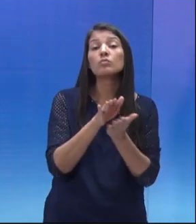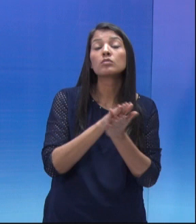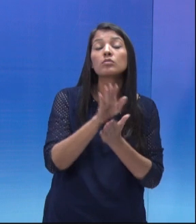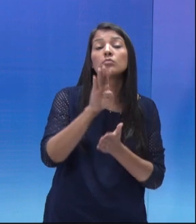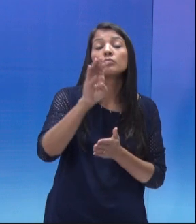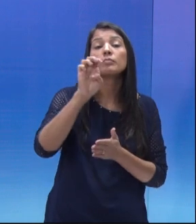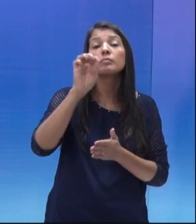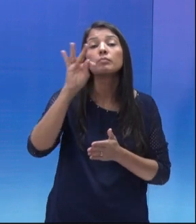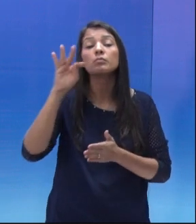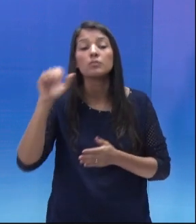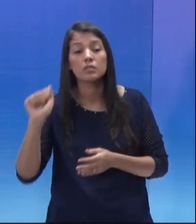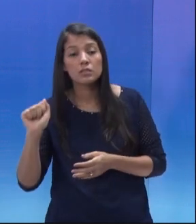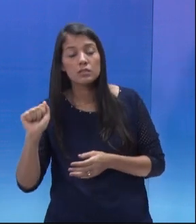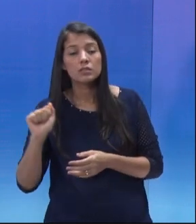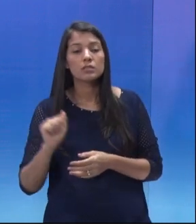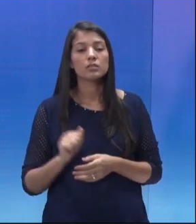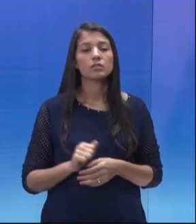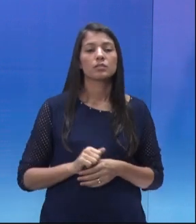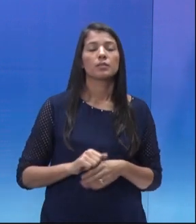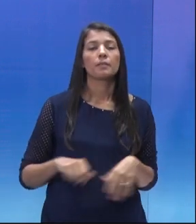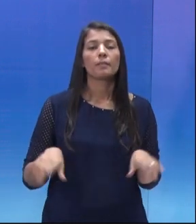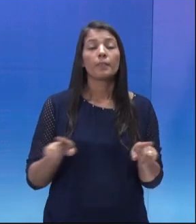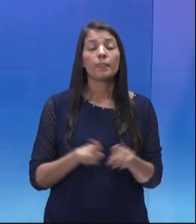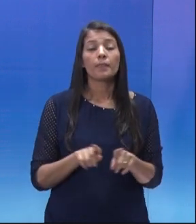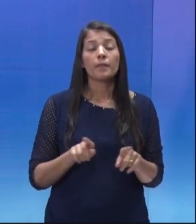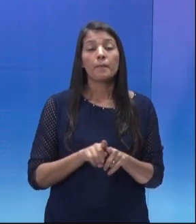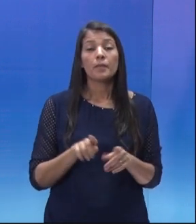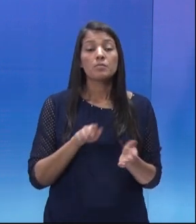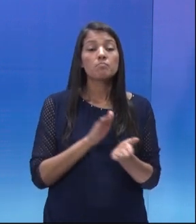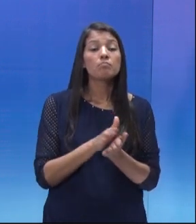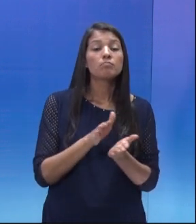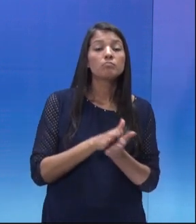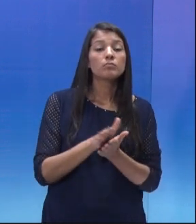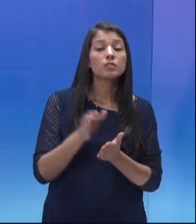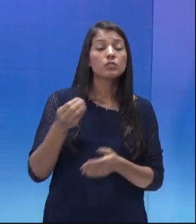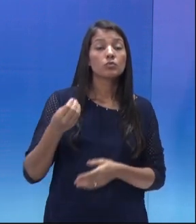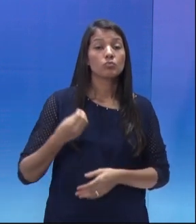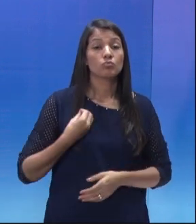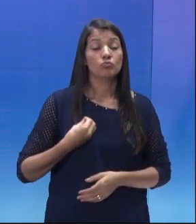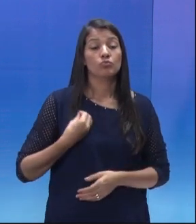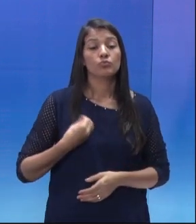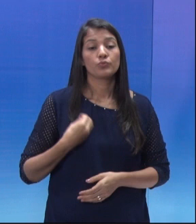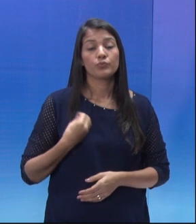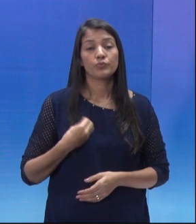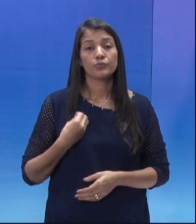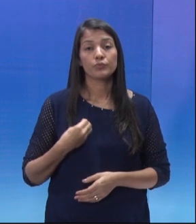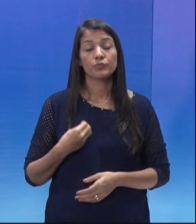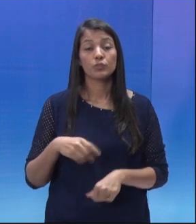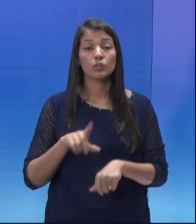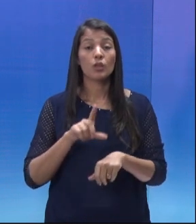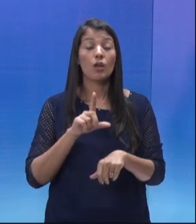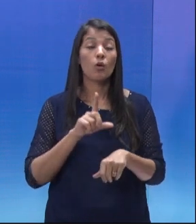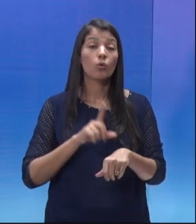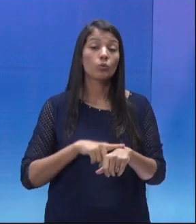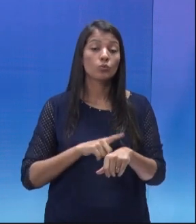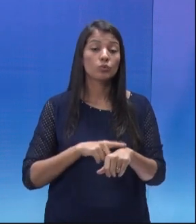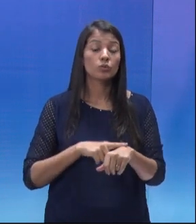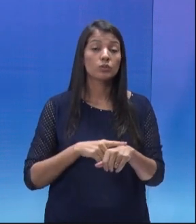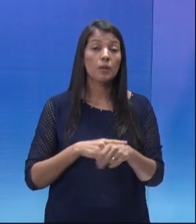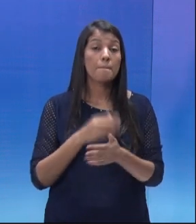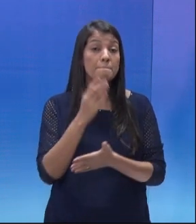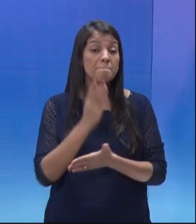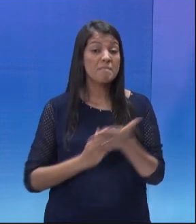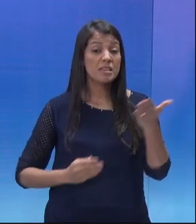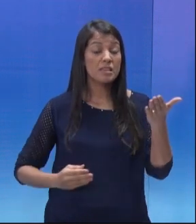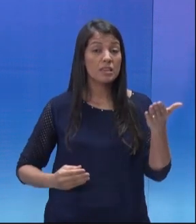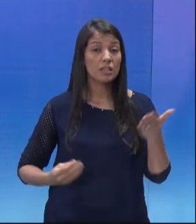para cada grama. O tempo de meia-vida é de 5.730 anos, ou seja, aquele tempo que vai